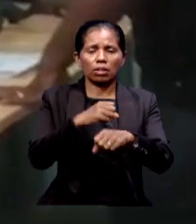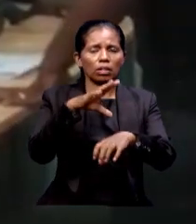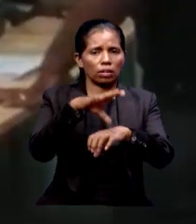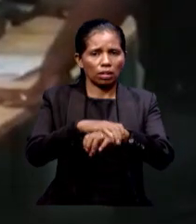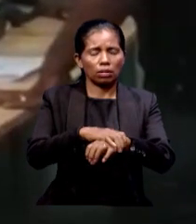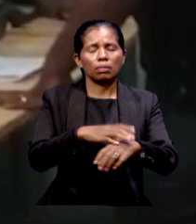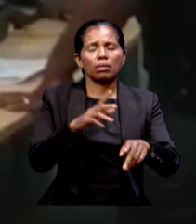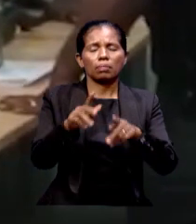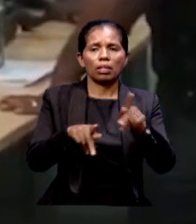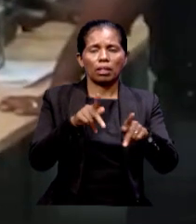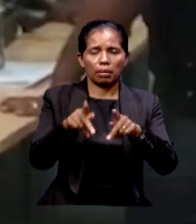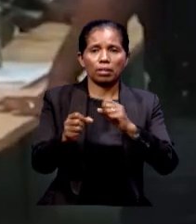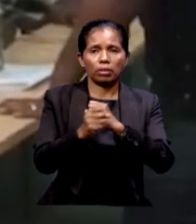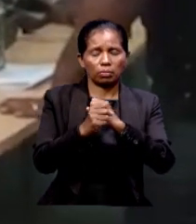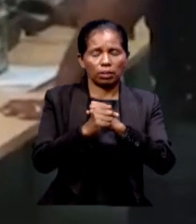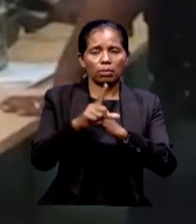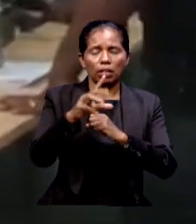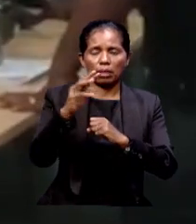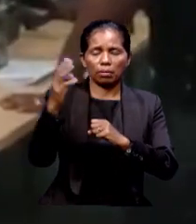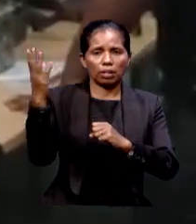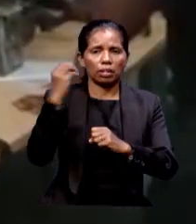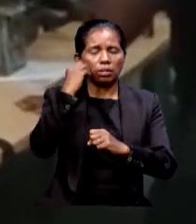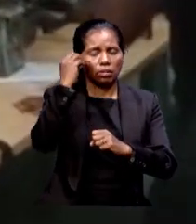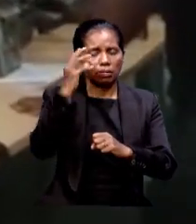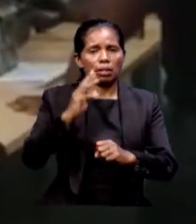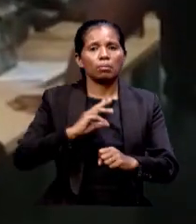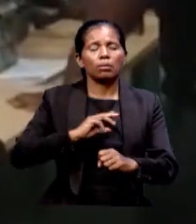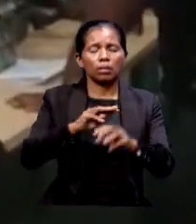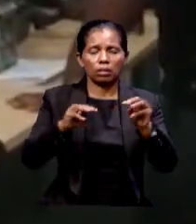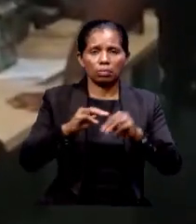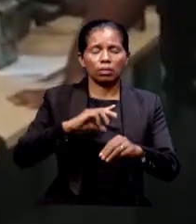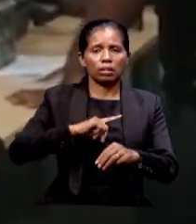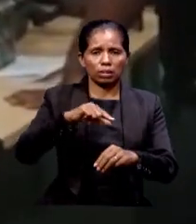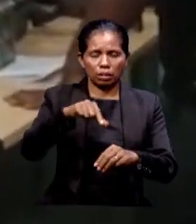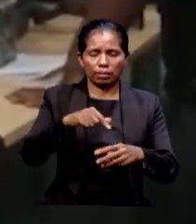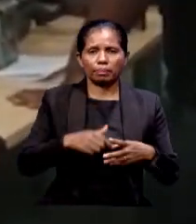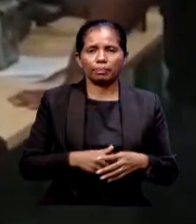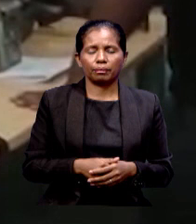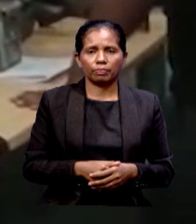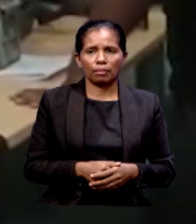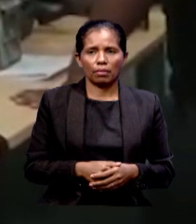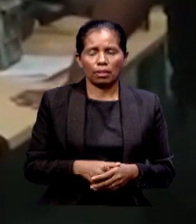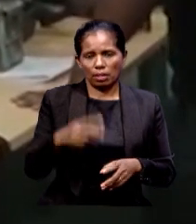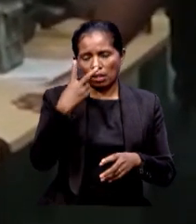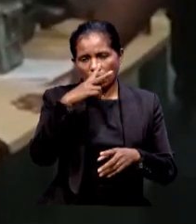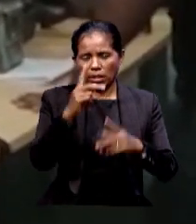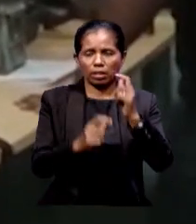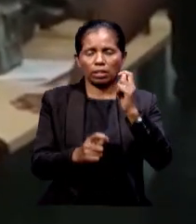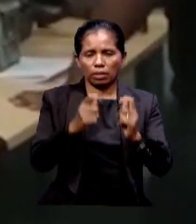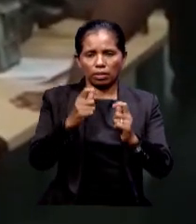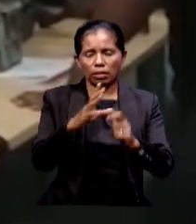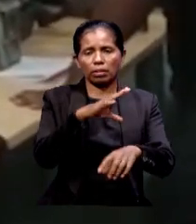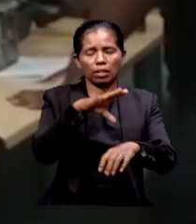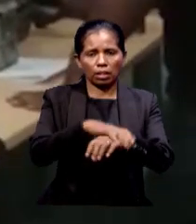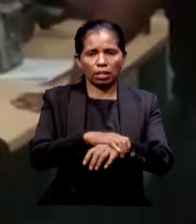halo capturação ba suspeito Eli Emi ihania residência Maubara munisipi Likisa segunda semana nei. Hafuin hare tribunal considera buska